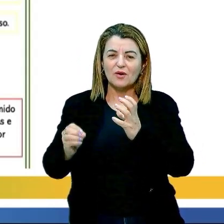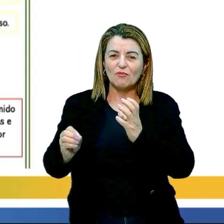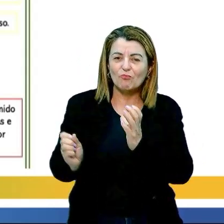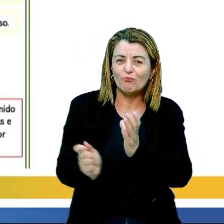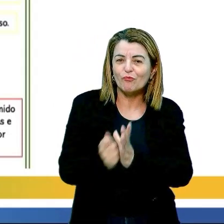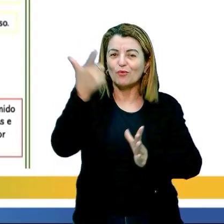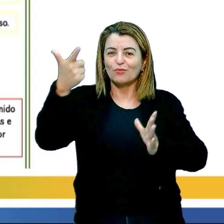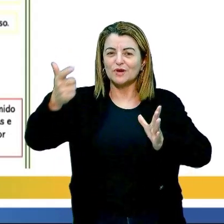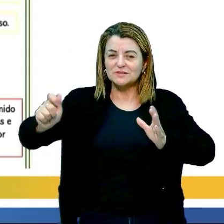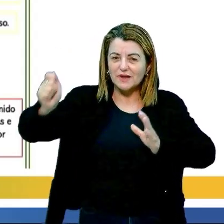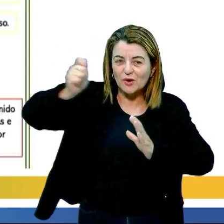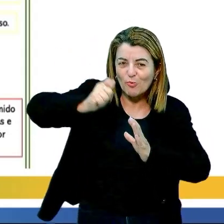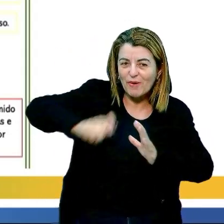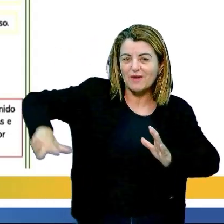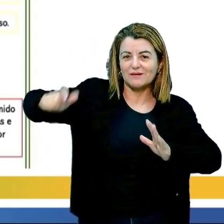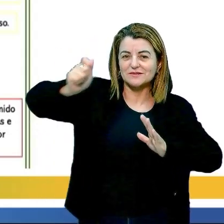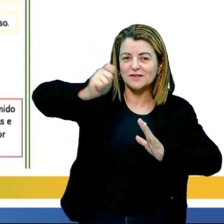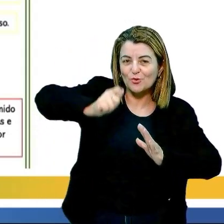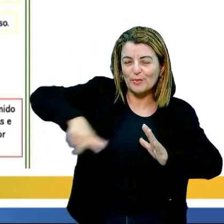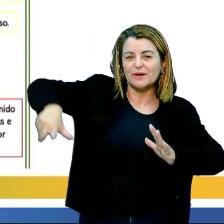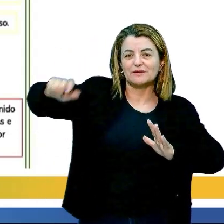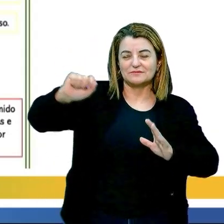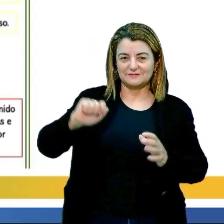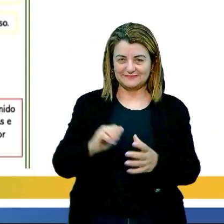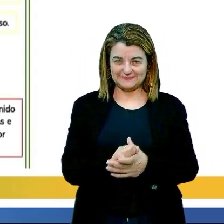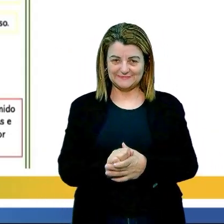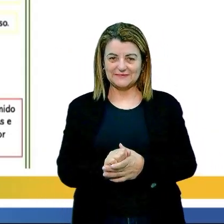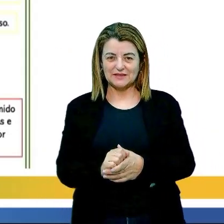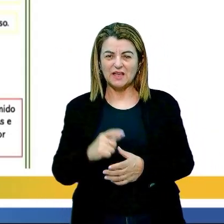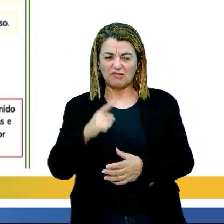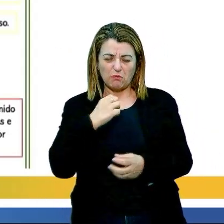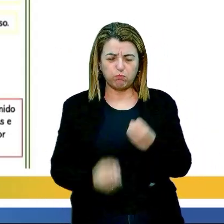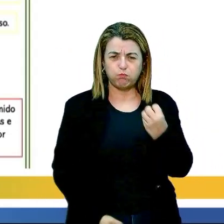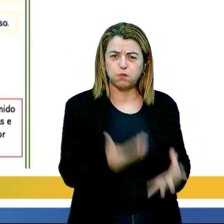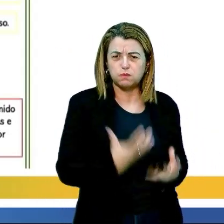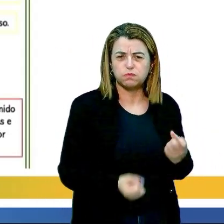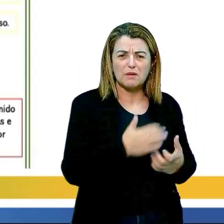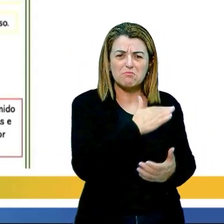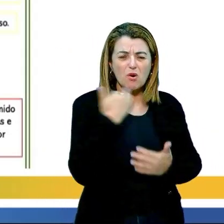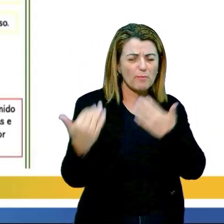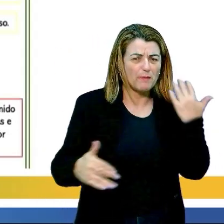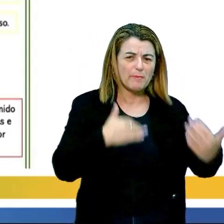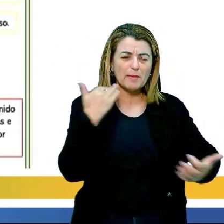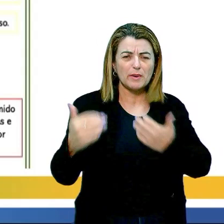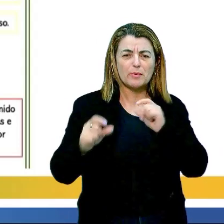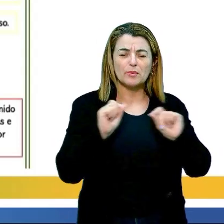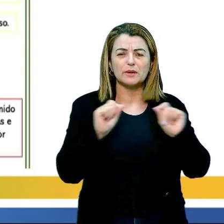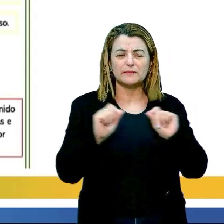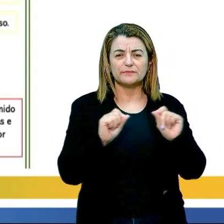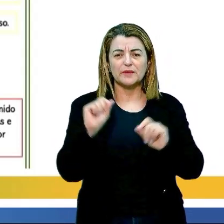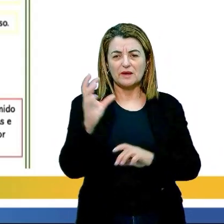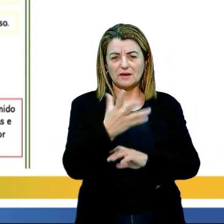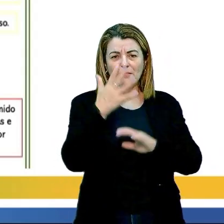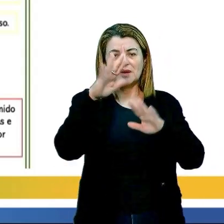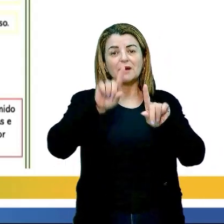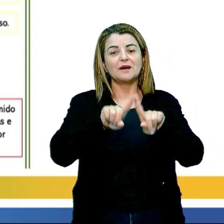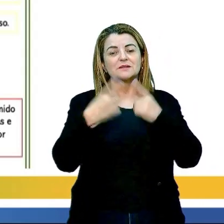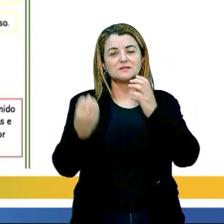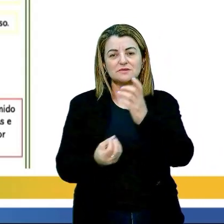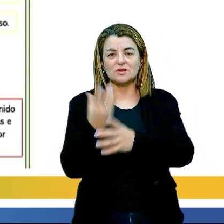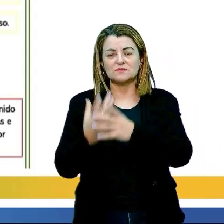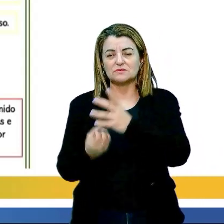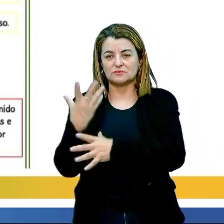fogo todo ano e todo ano ele se recupera, ok? Caatinga é